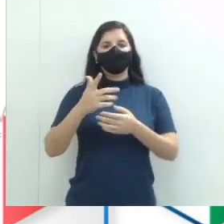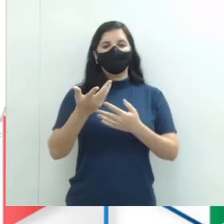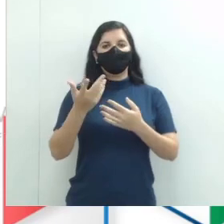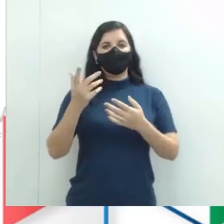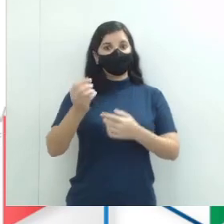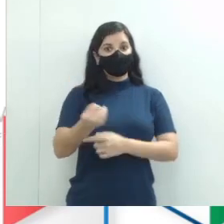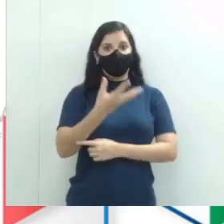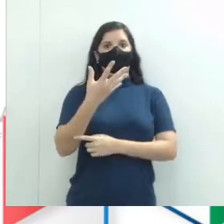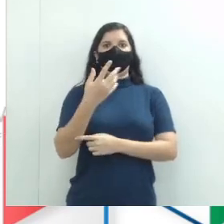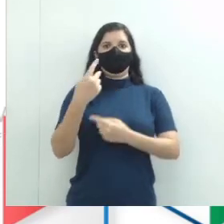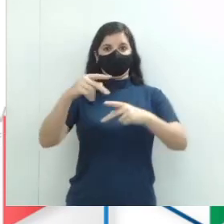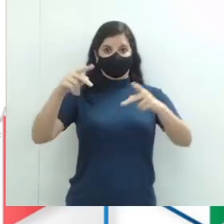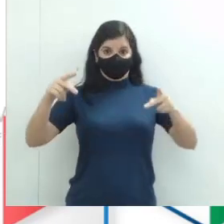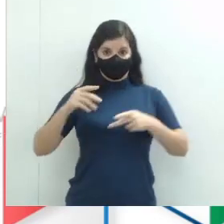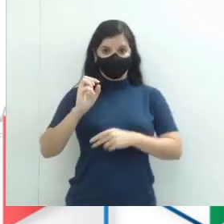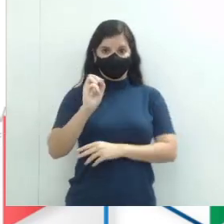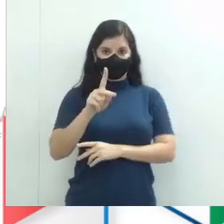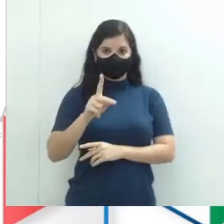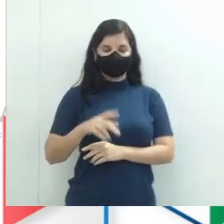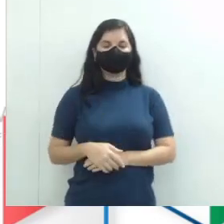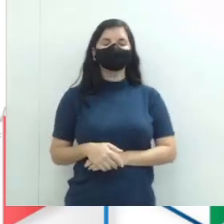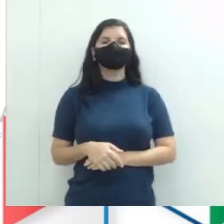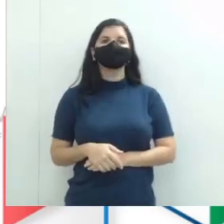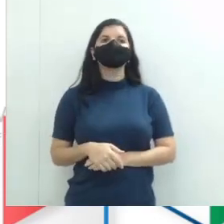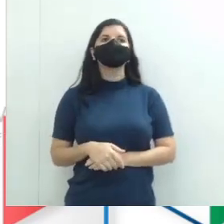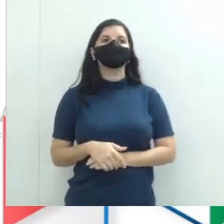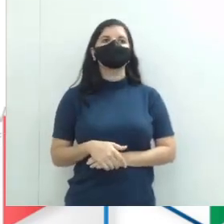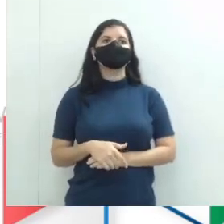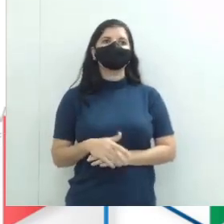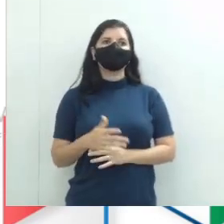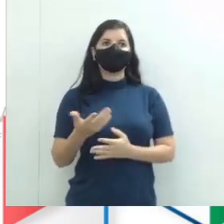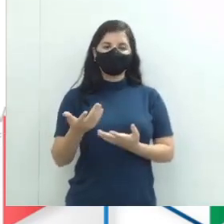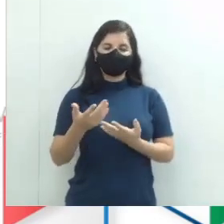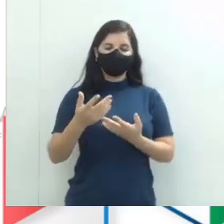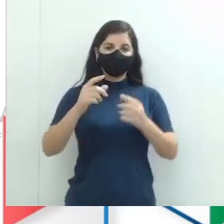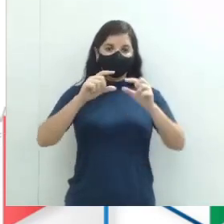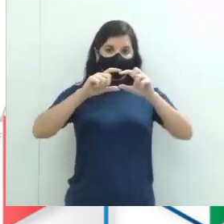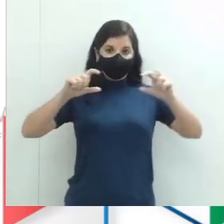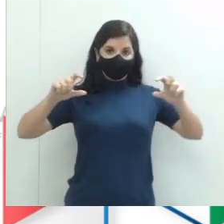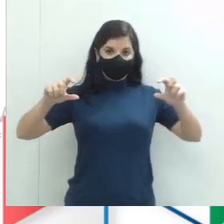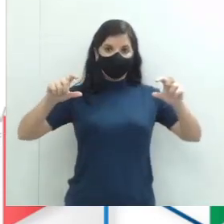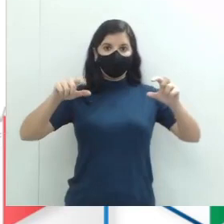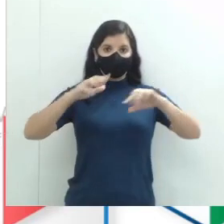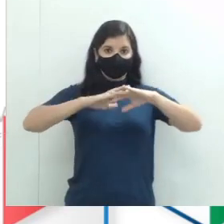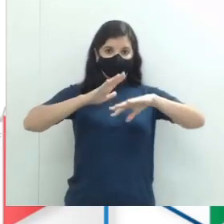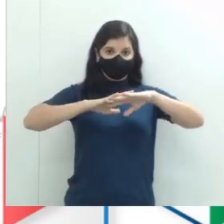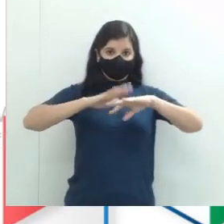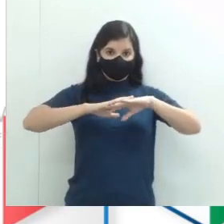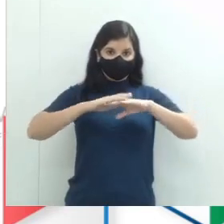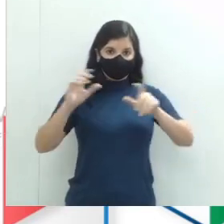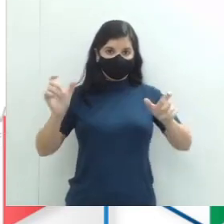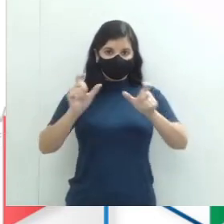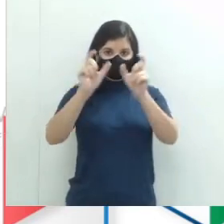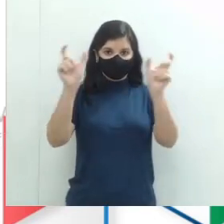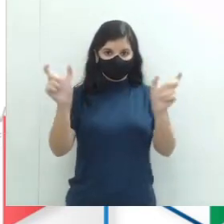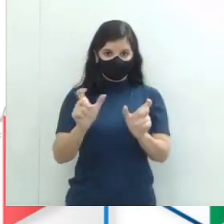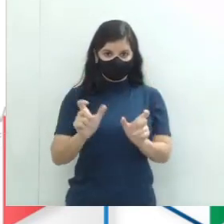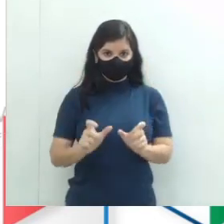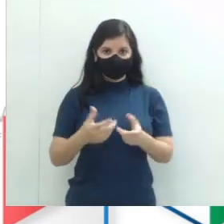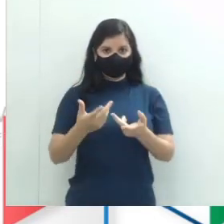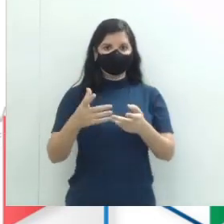algo inédito para vocês, tá? Então acompanha comigo aí. Uma equação é uma sentença matemática expressa